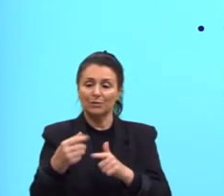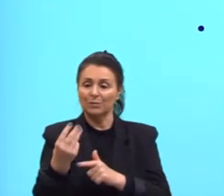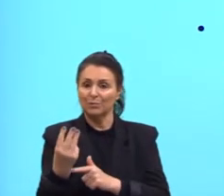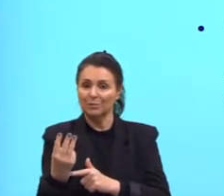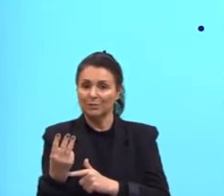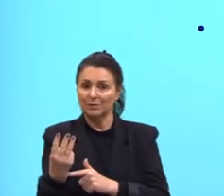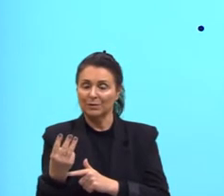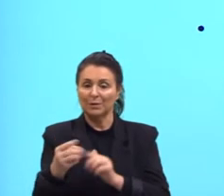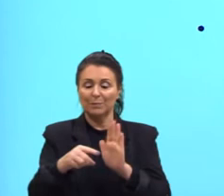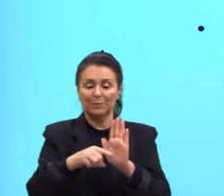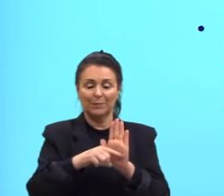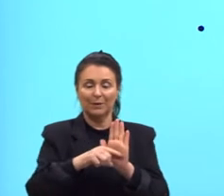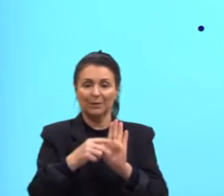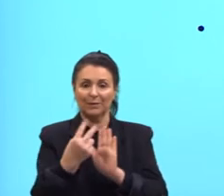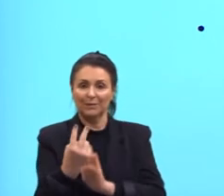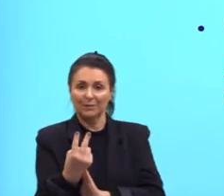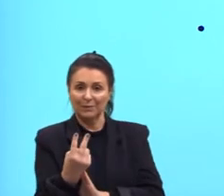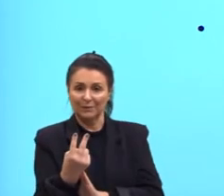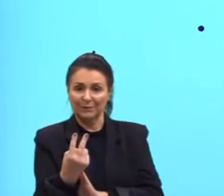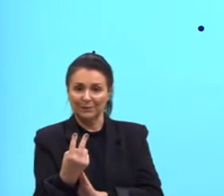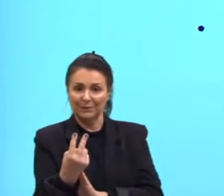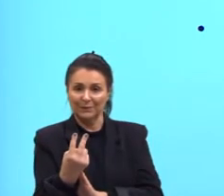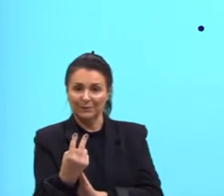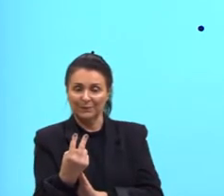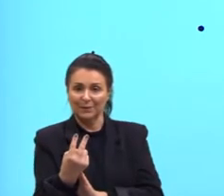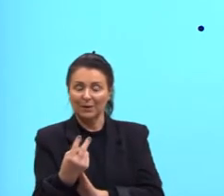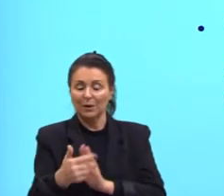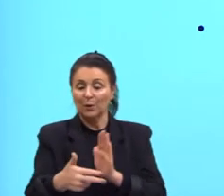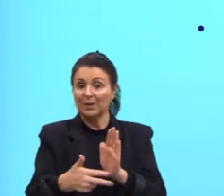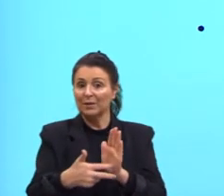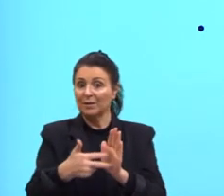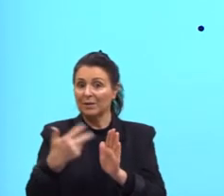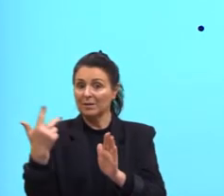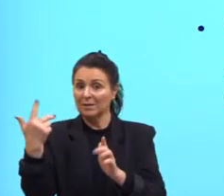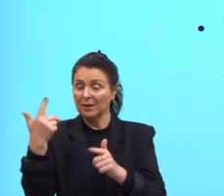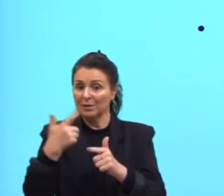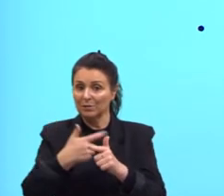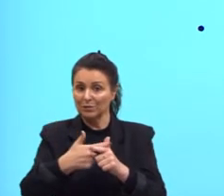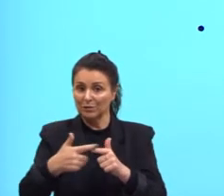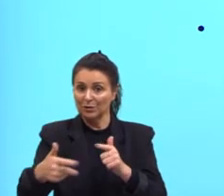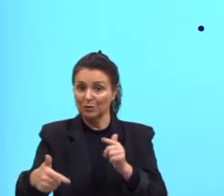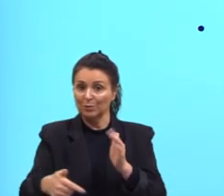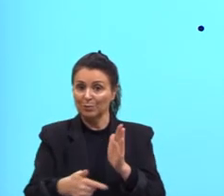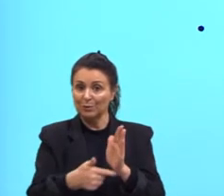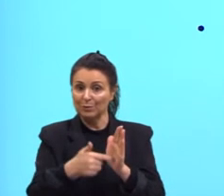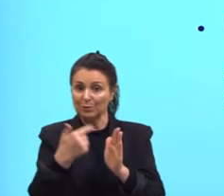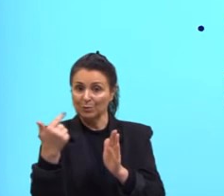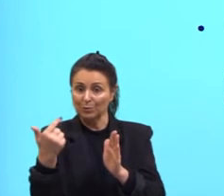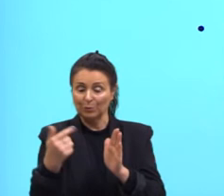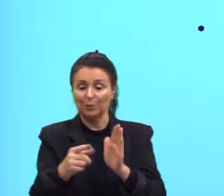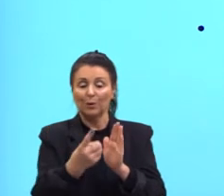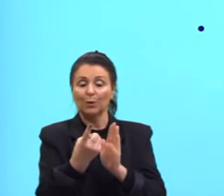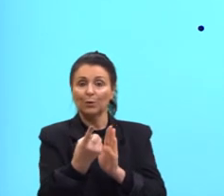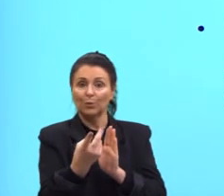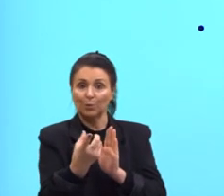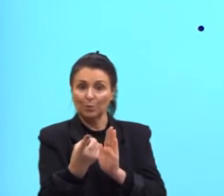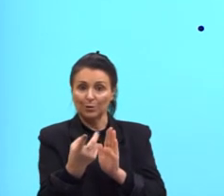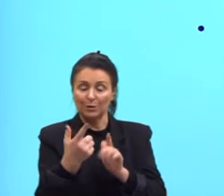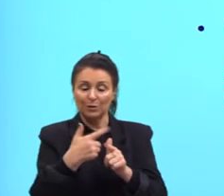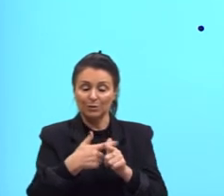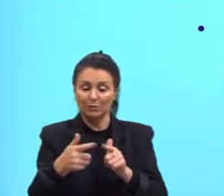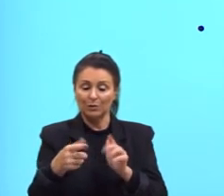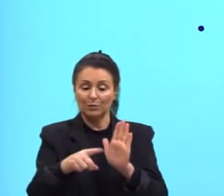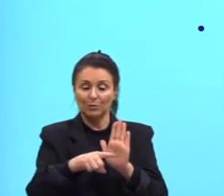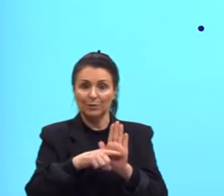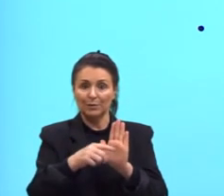da menos dois se eu pegar então terceiro termo dividido pelo segundo termo 12 / menos